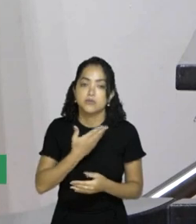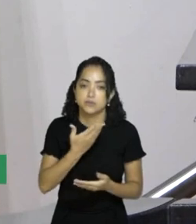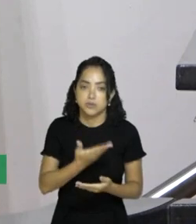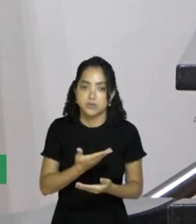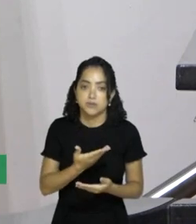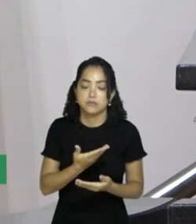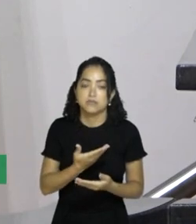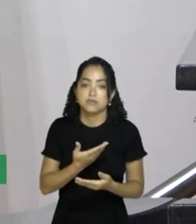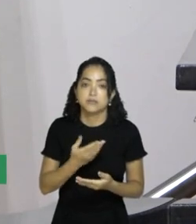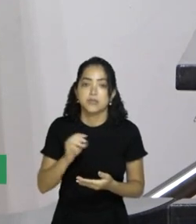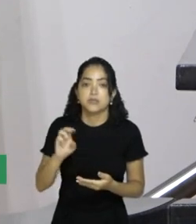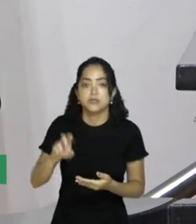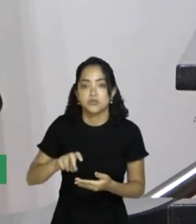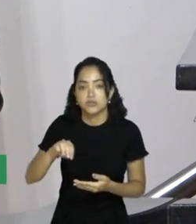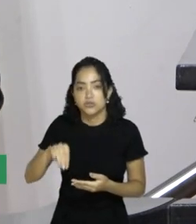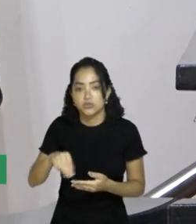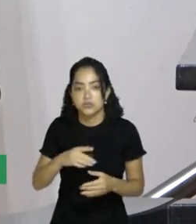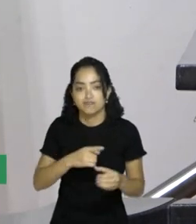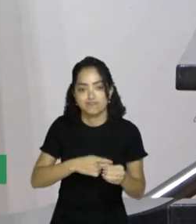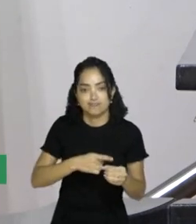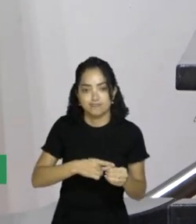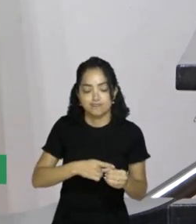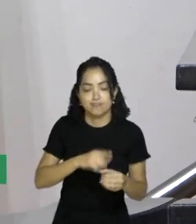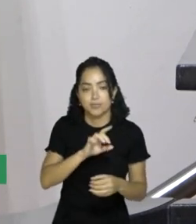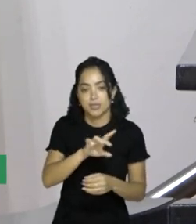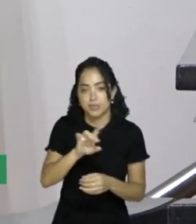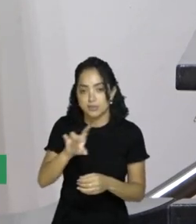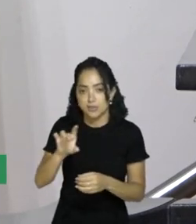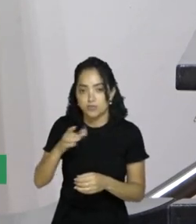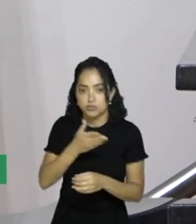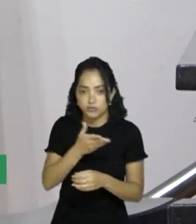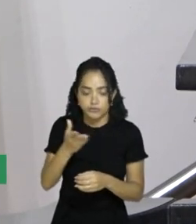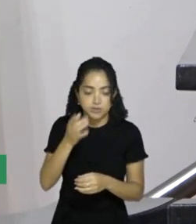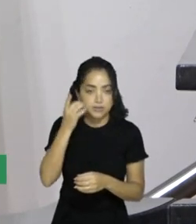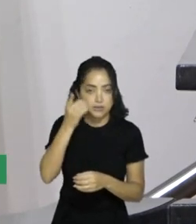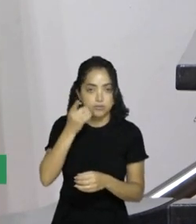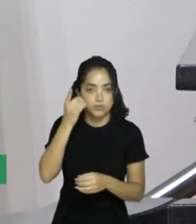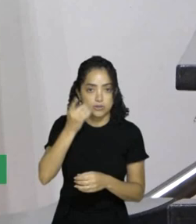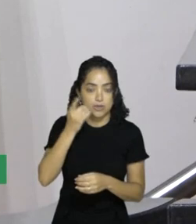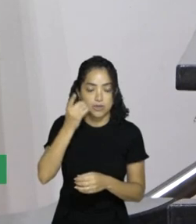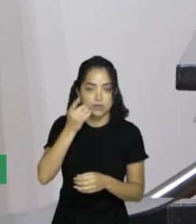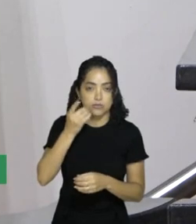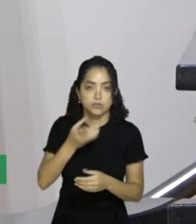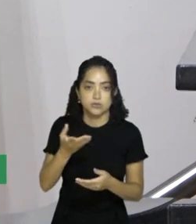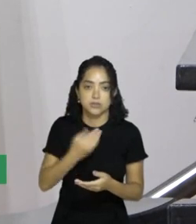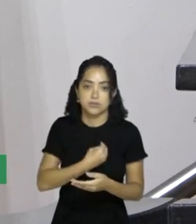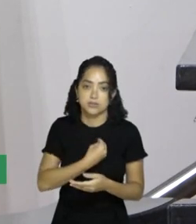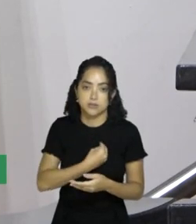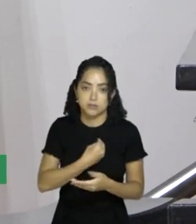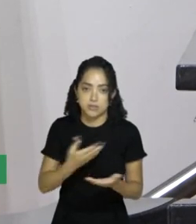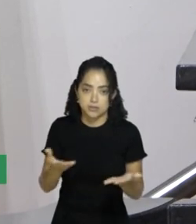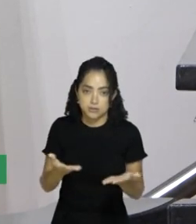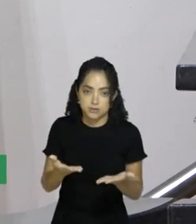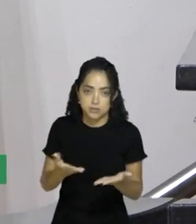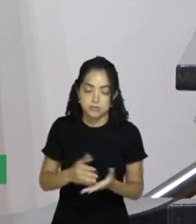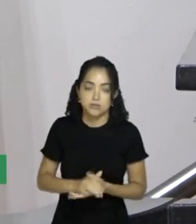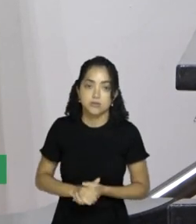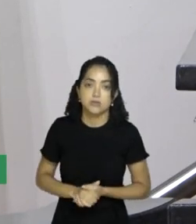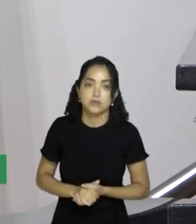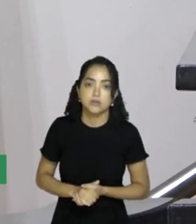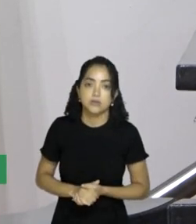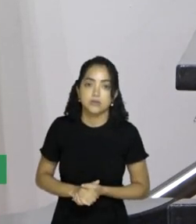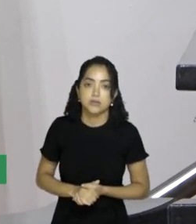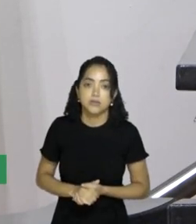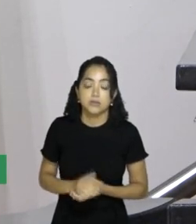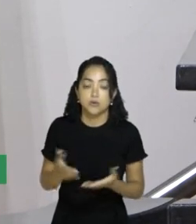também cumprimento a cada um de vocês deputados estão presentes na Casa estamos aqui